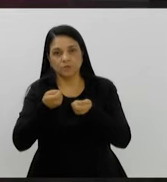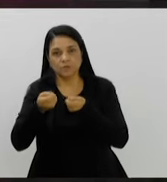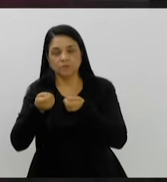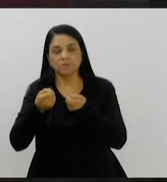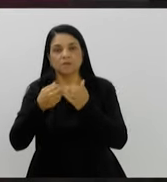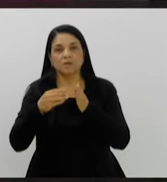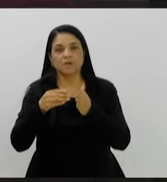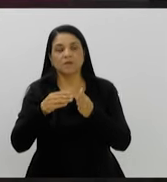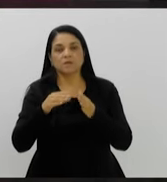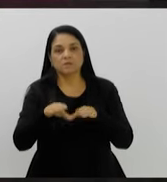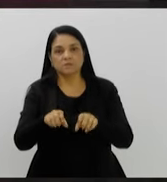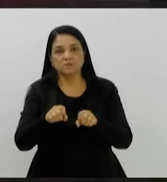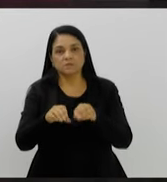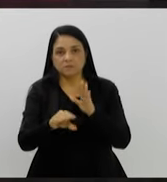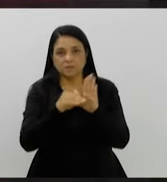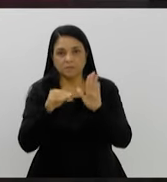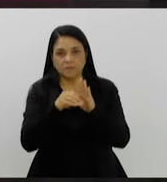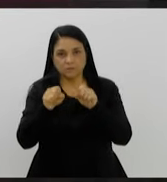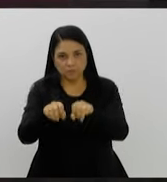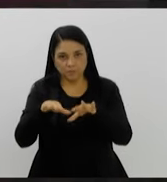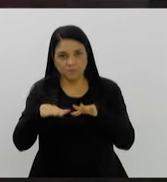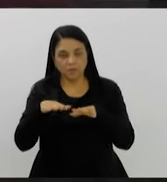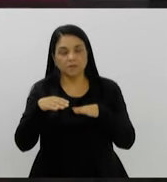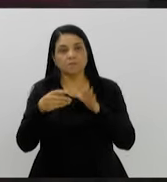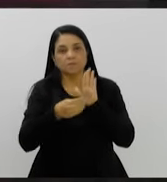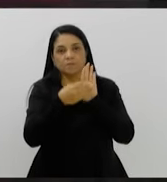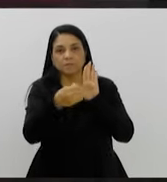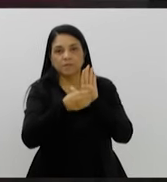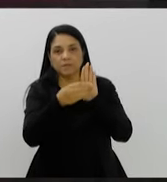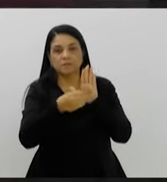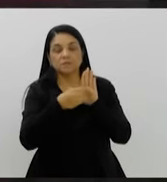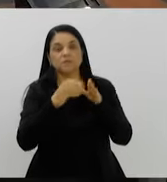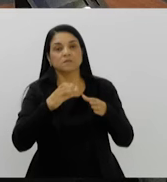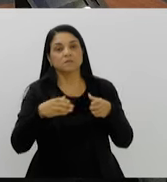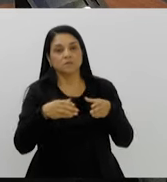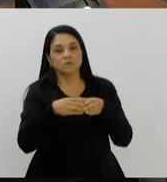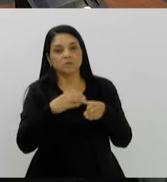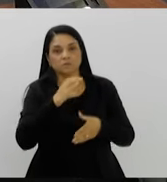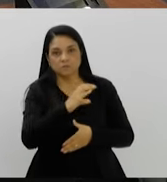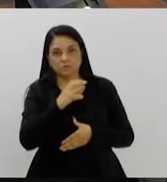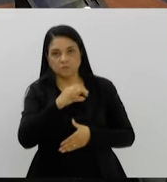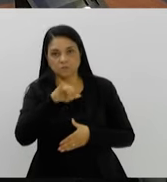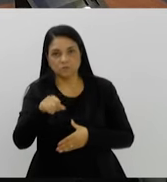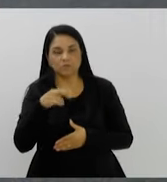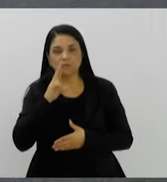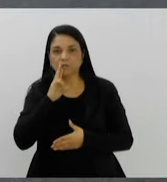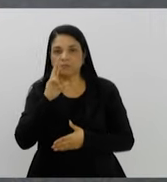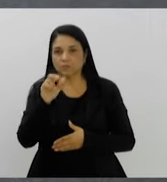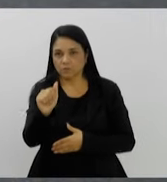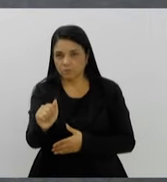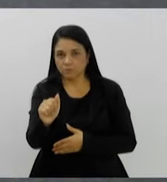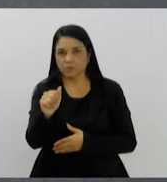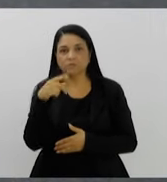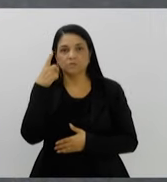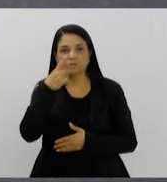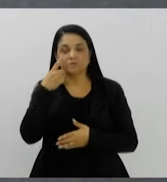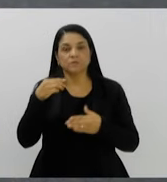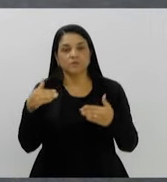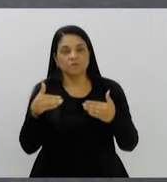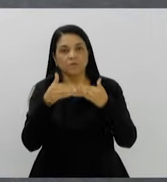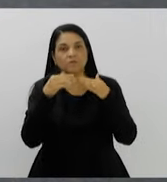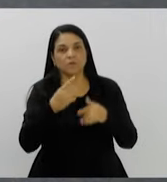plenário para emitir parecer pela ccj Deputado Presidente Rodrigo Amorim senhor presidente o parecer é favorável a emenda número